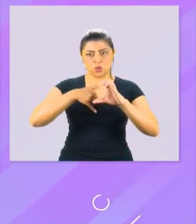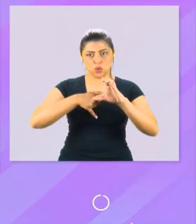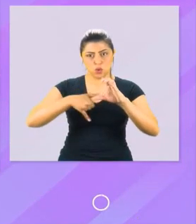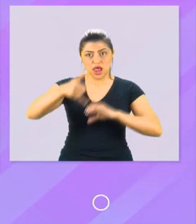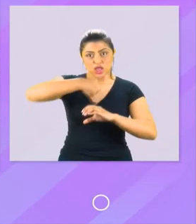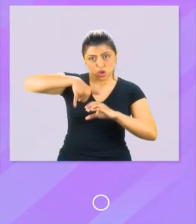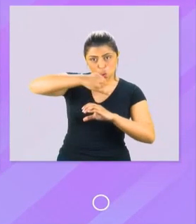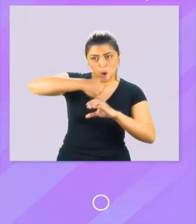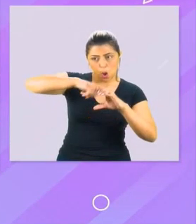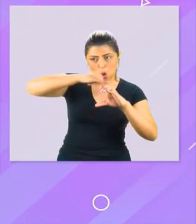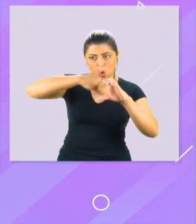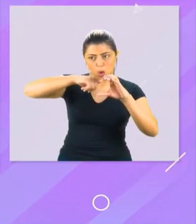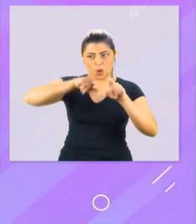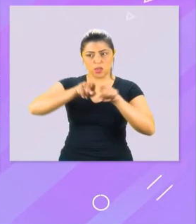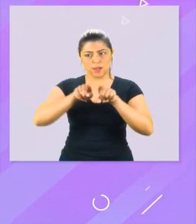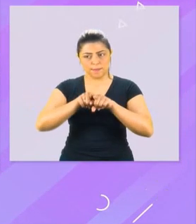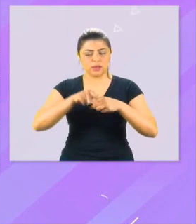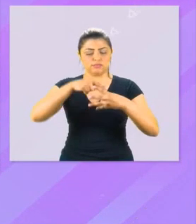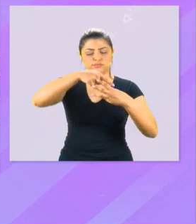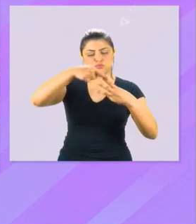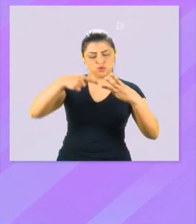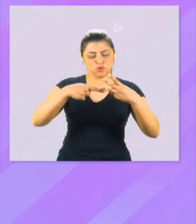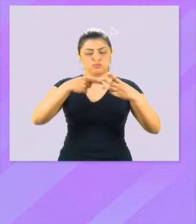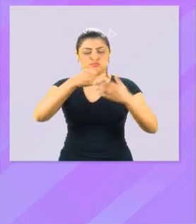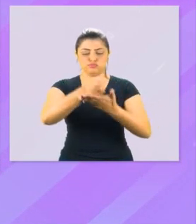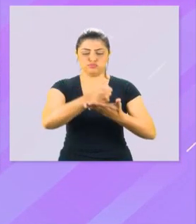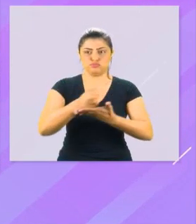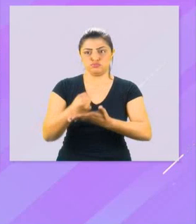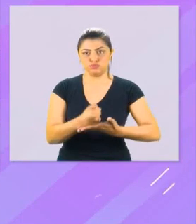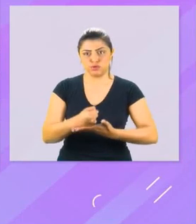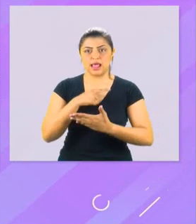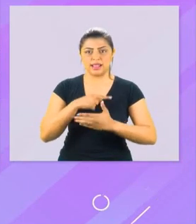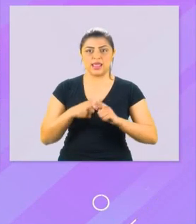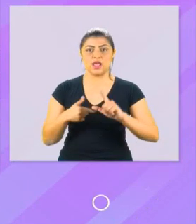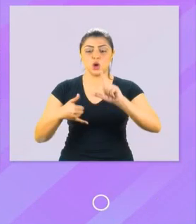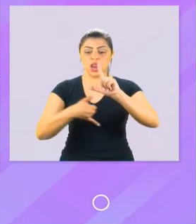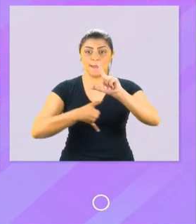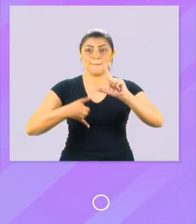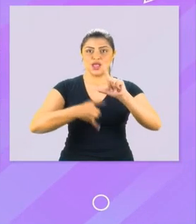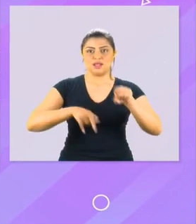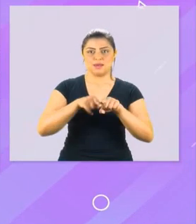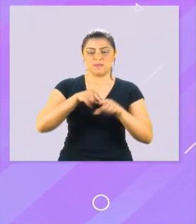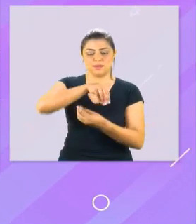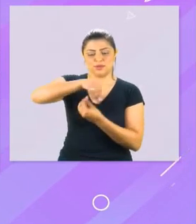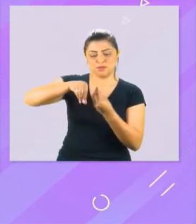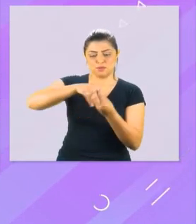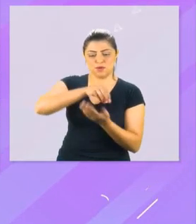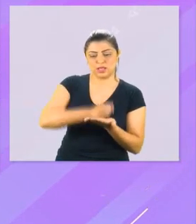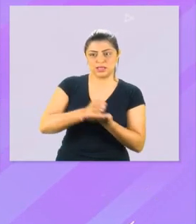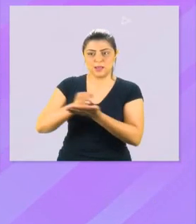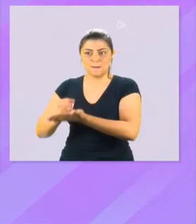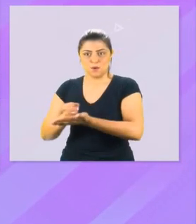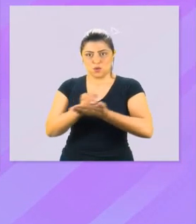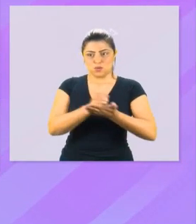serão transportados, os triacilgliceróis que serão transportados e também o colesterol que será transportado para os outros